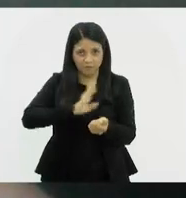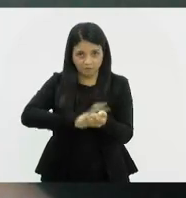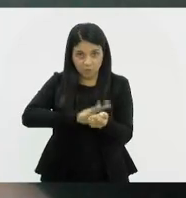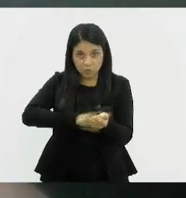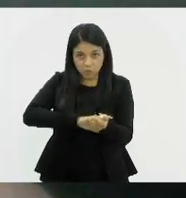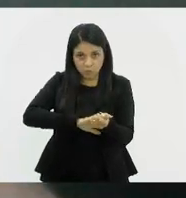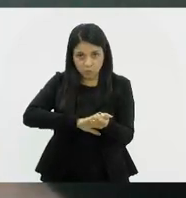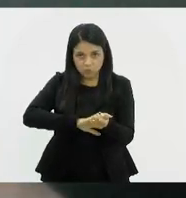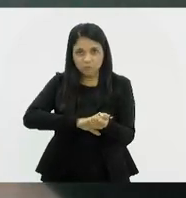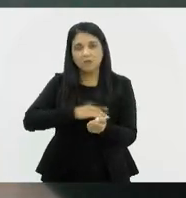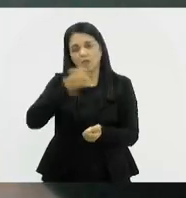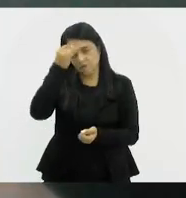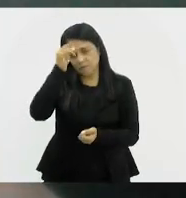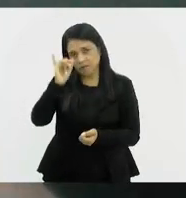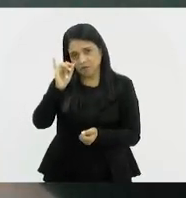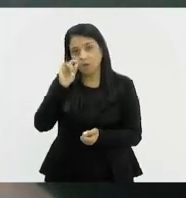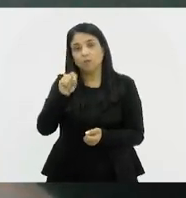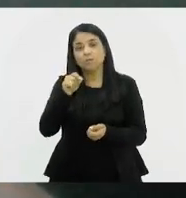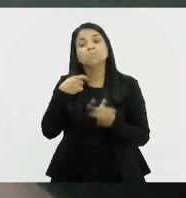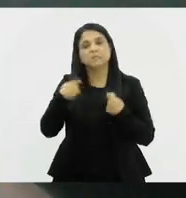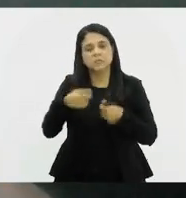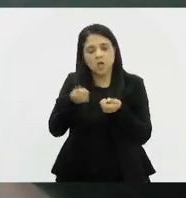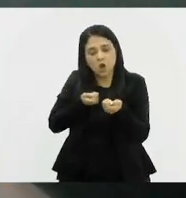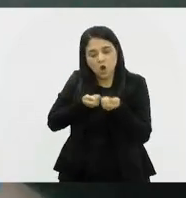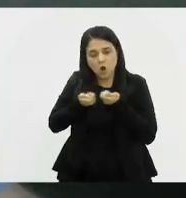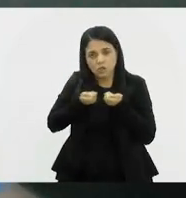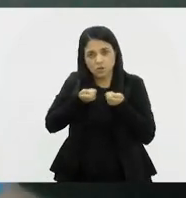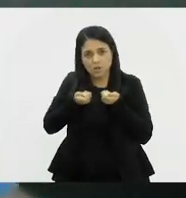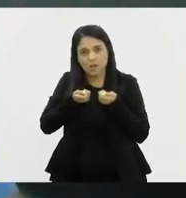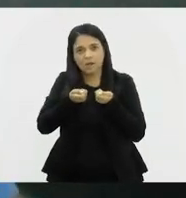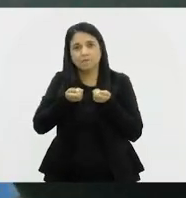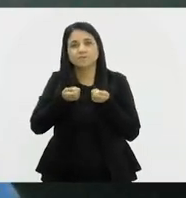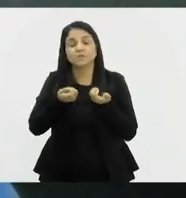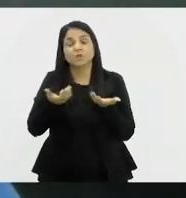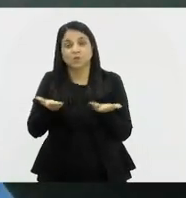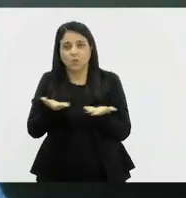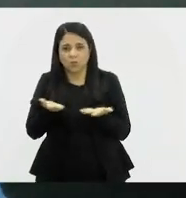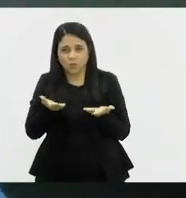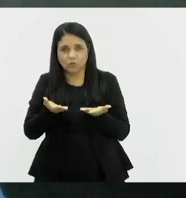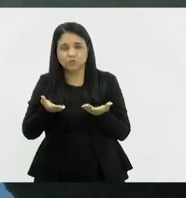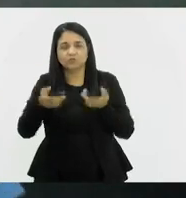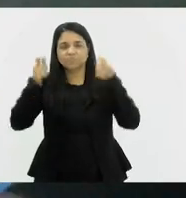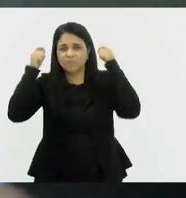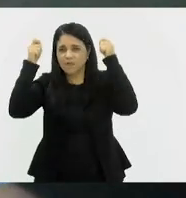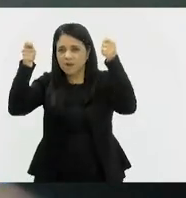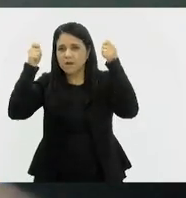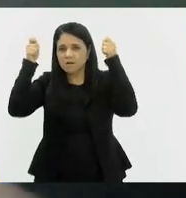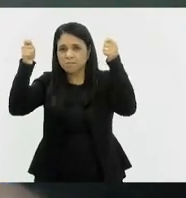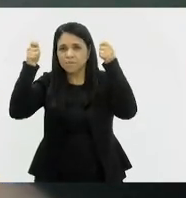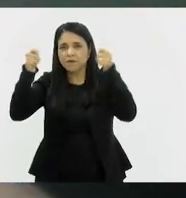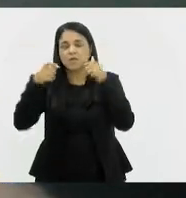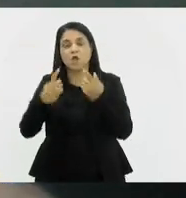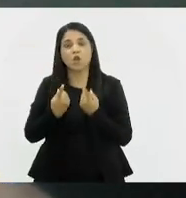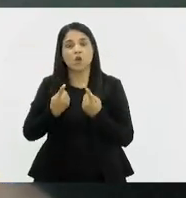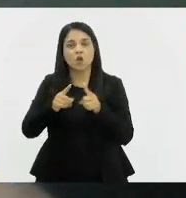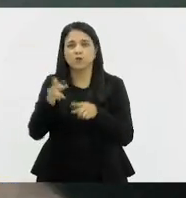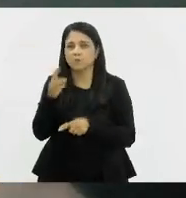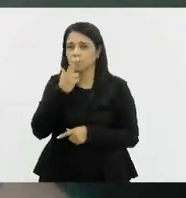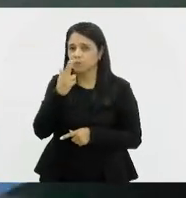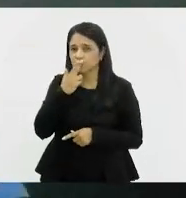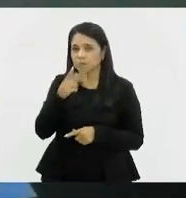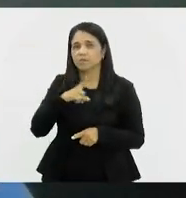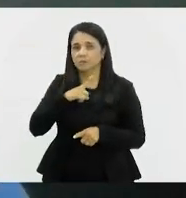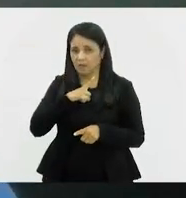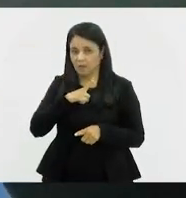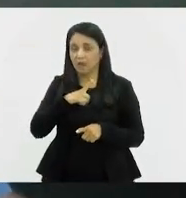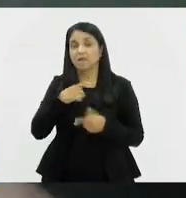nós temos que controlar. Graças a Deus, hoje as campanhas contra o tabagismo é grande.